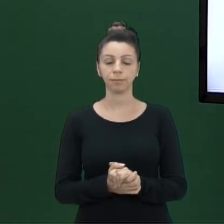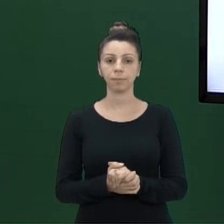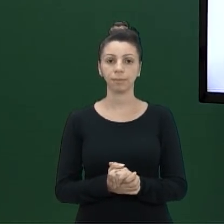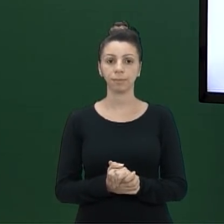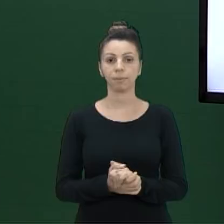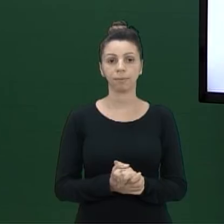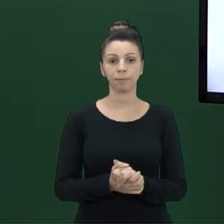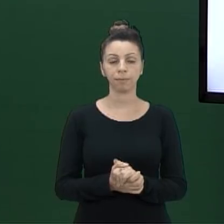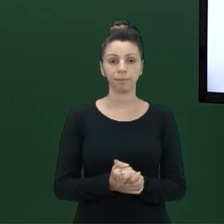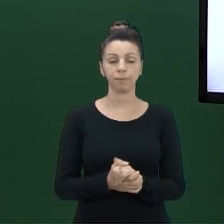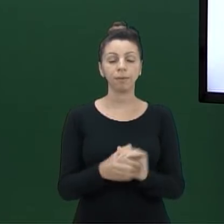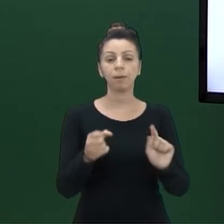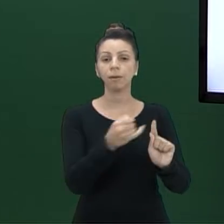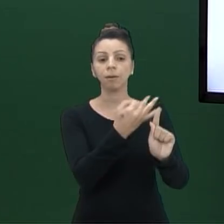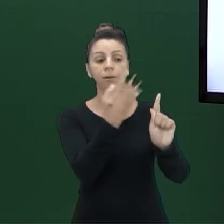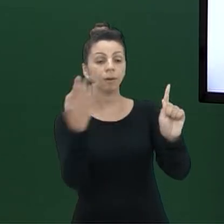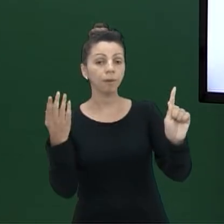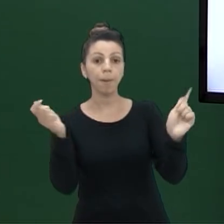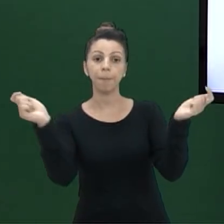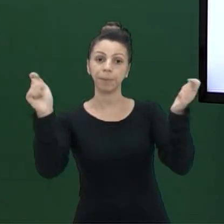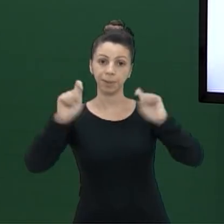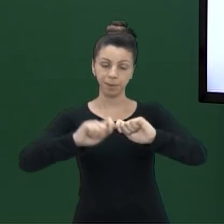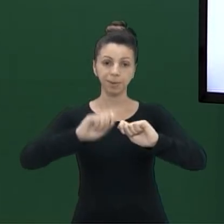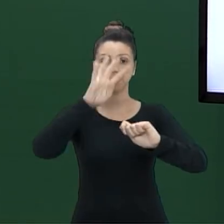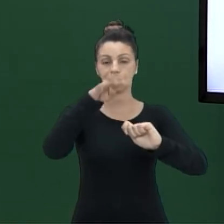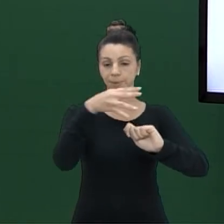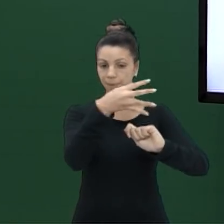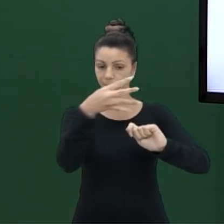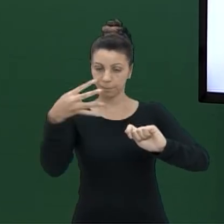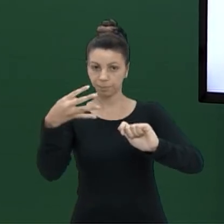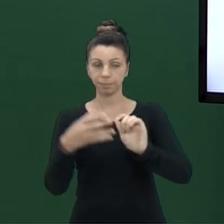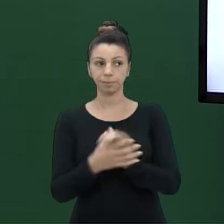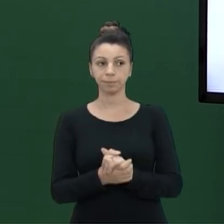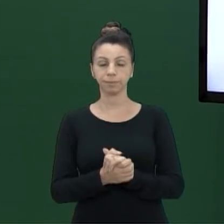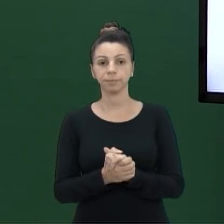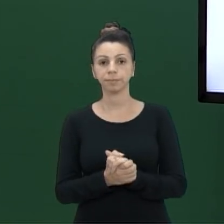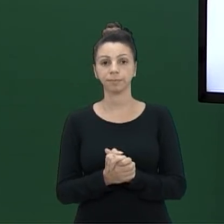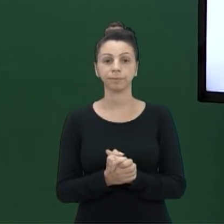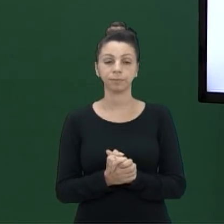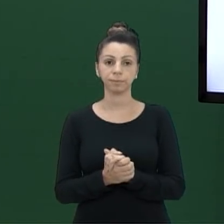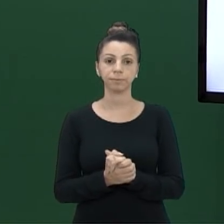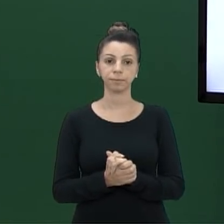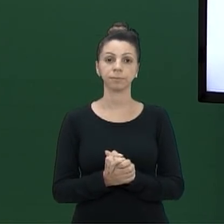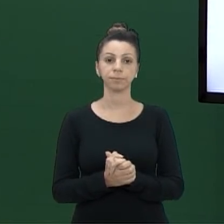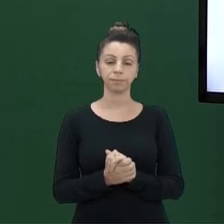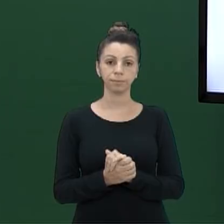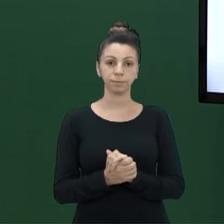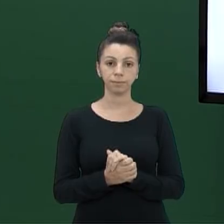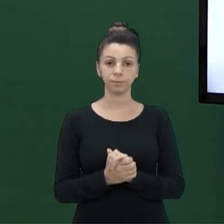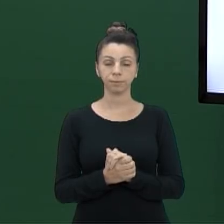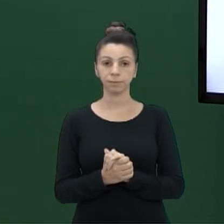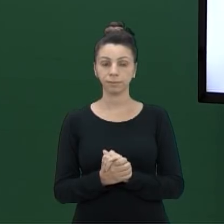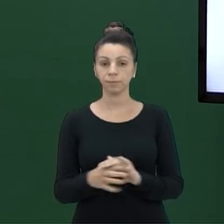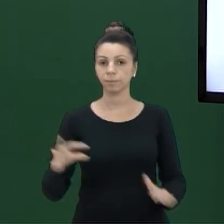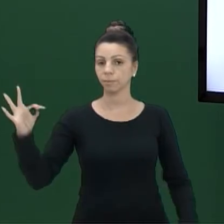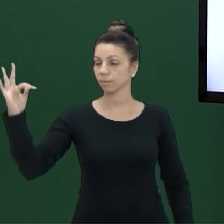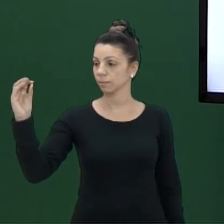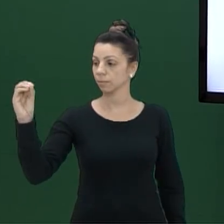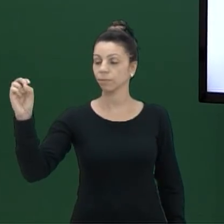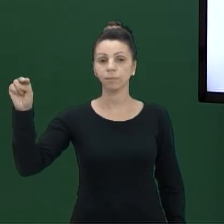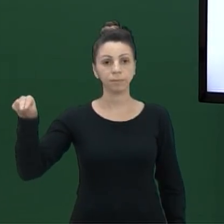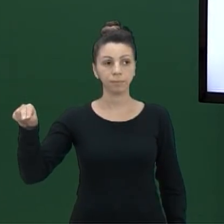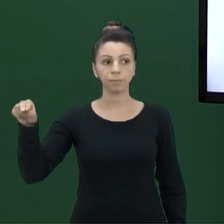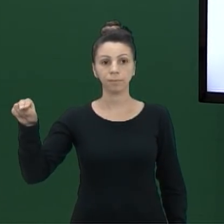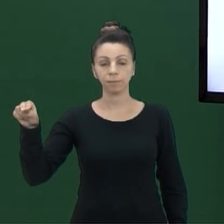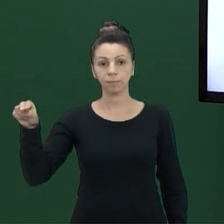vai ser, a gente vai ter que usar a tabela. Então, na tabela a gente tinha lá a nossa tonelada. Do lado da nossa tonelada, a